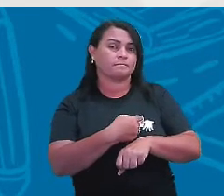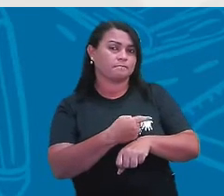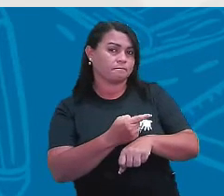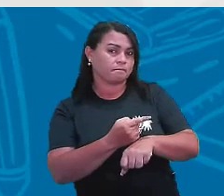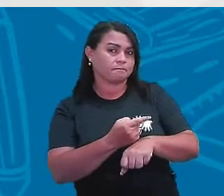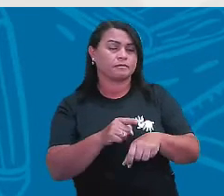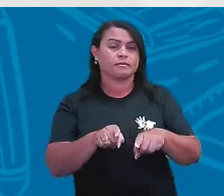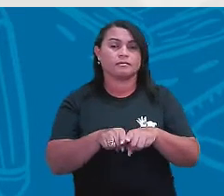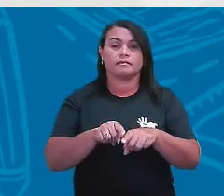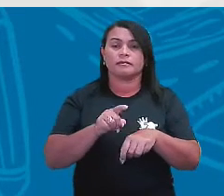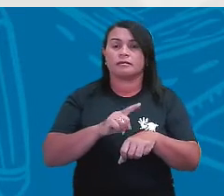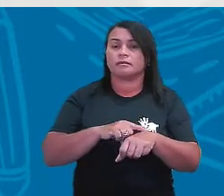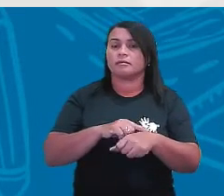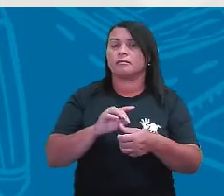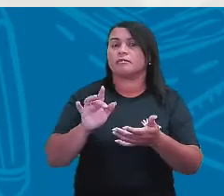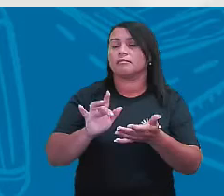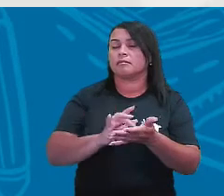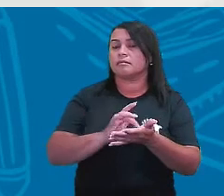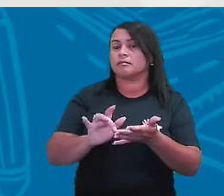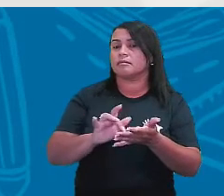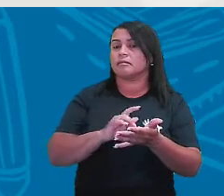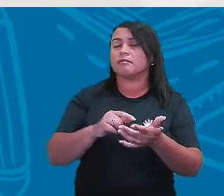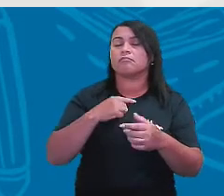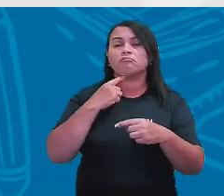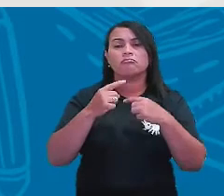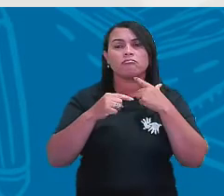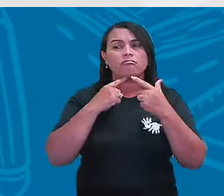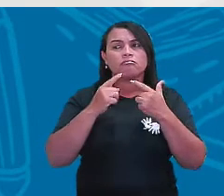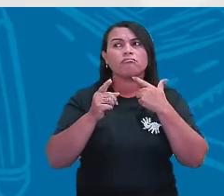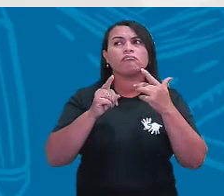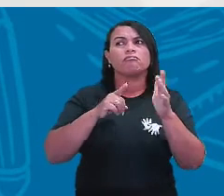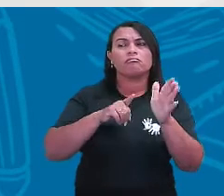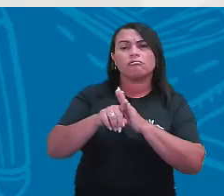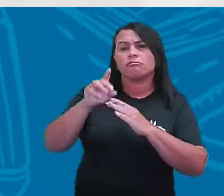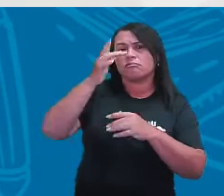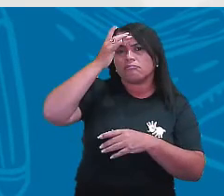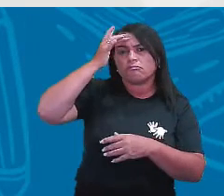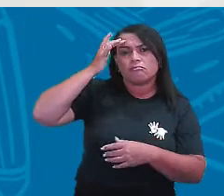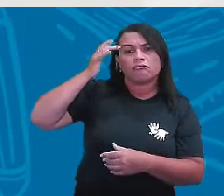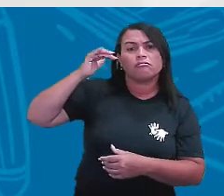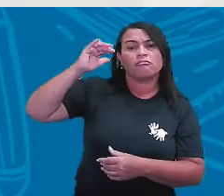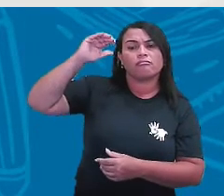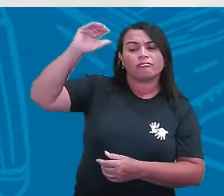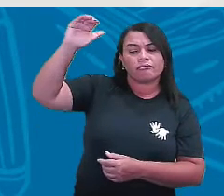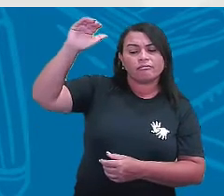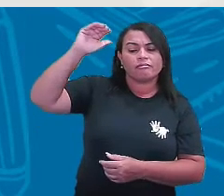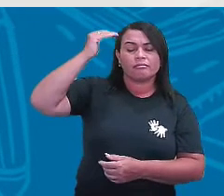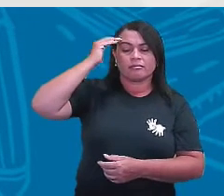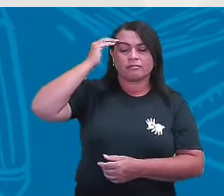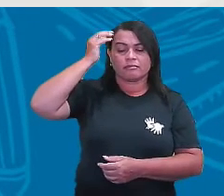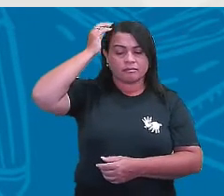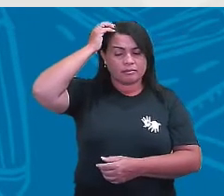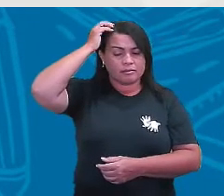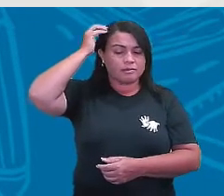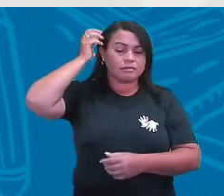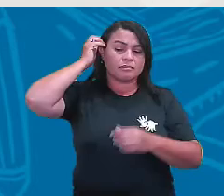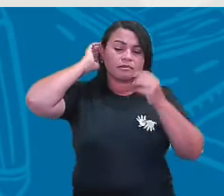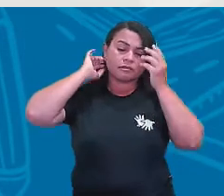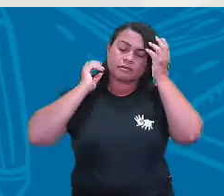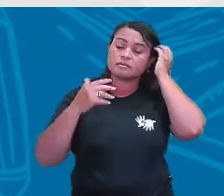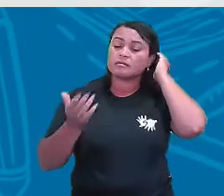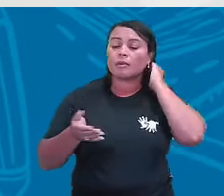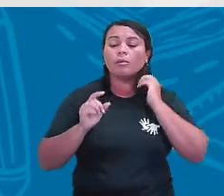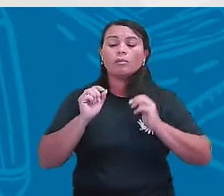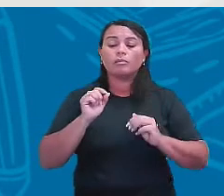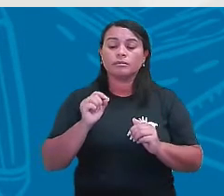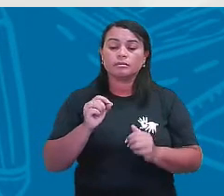olha no digital. Tá com dúvida? Pergunta para o adulto mais próximo, porque ele vai saber responder sua dúvida, tá bom? E aí